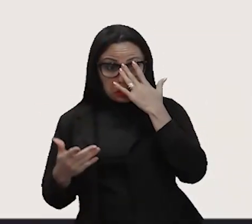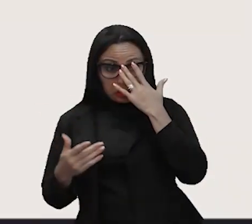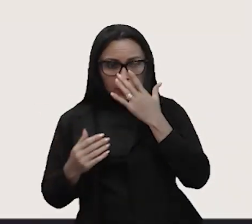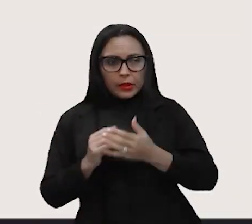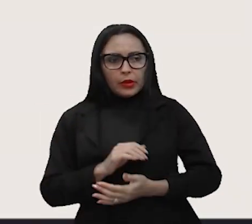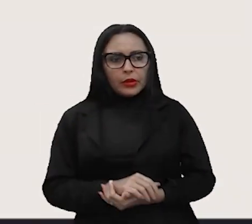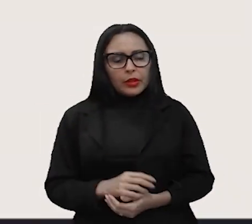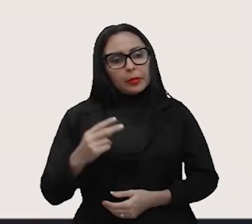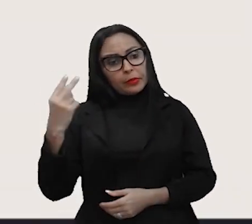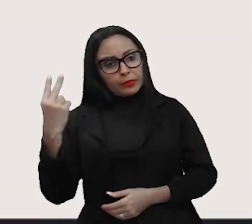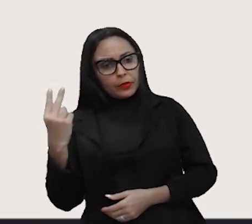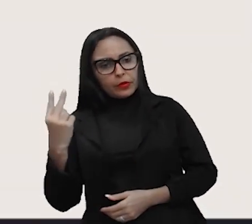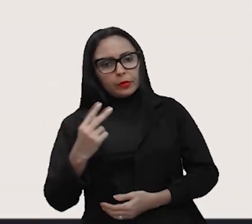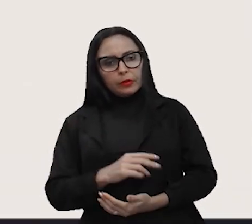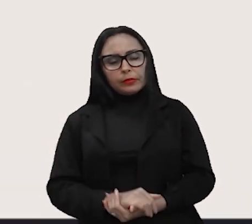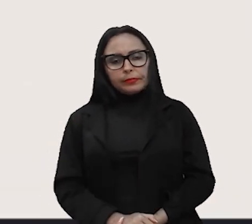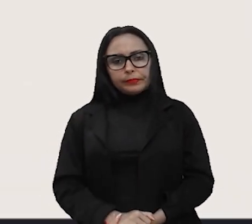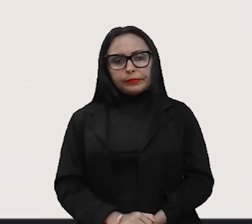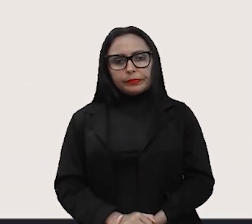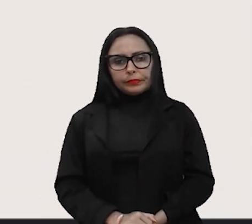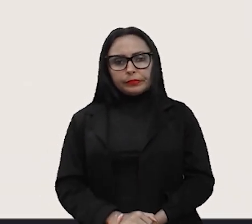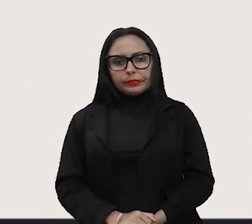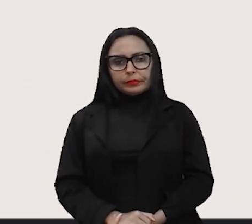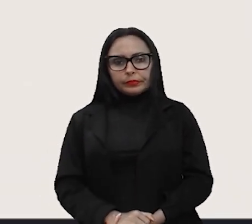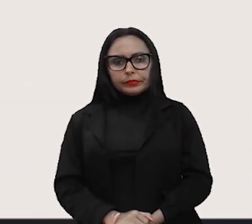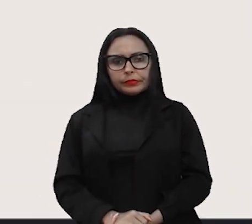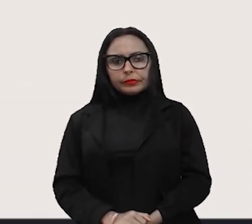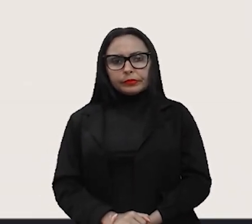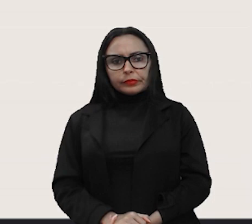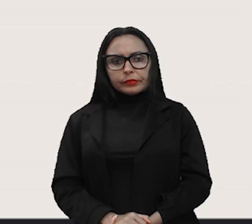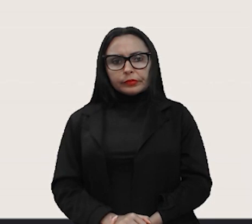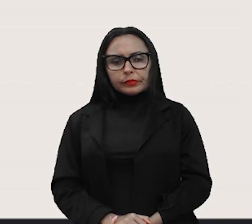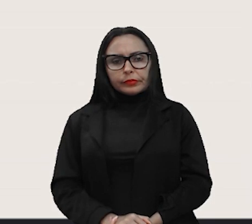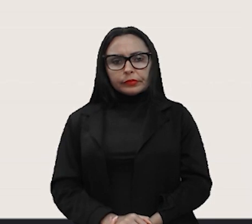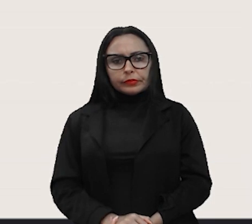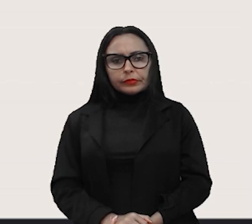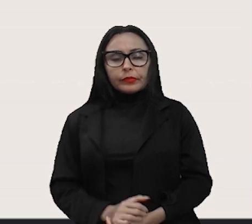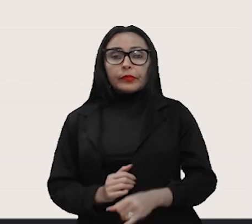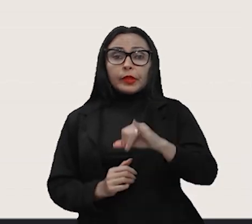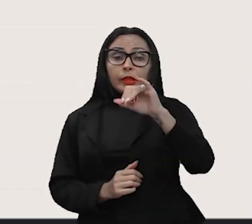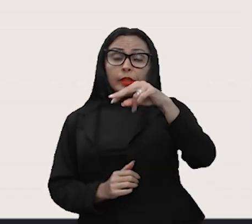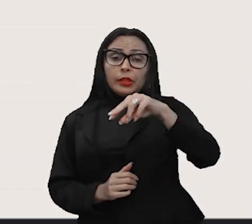hormônios. A gente vai lembrar da insulina.